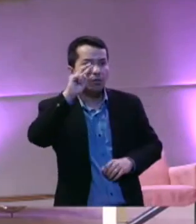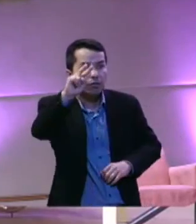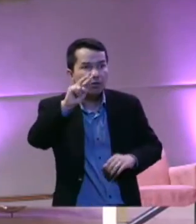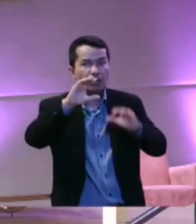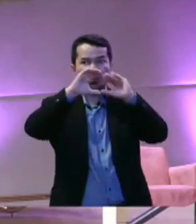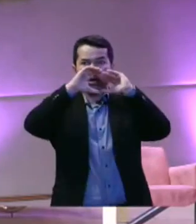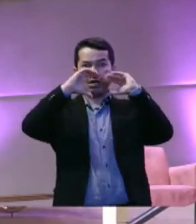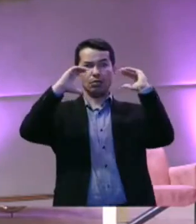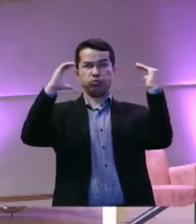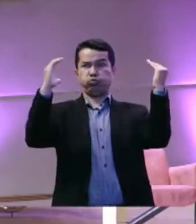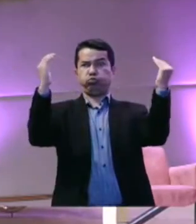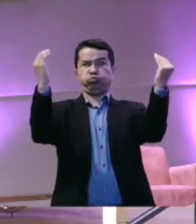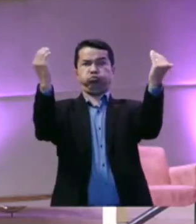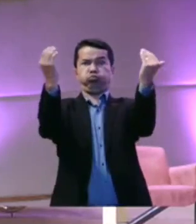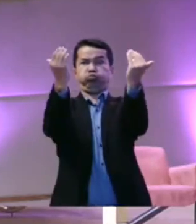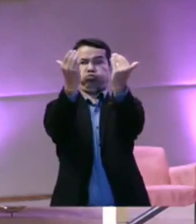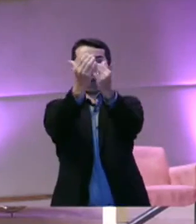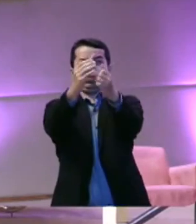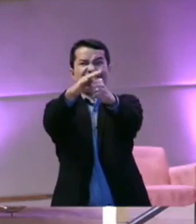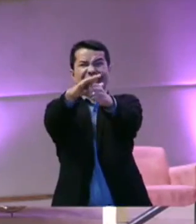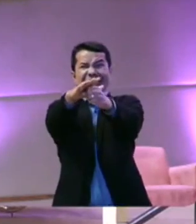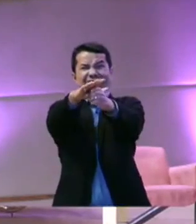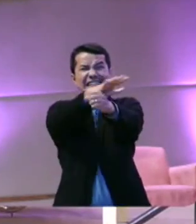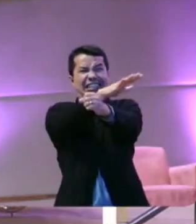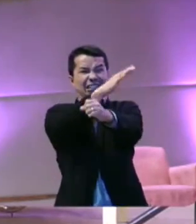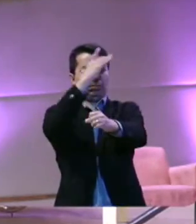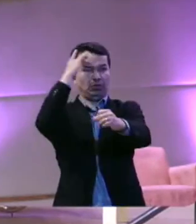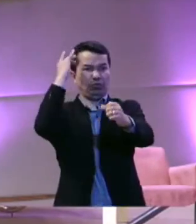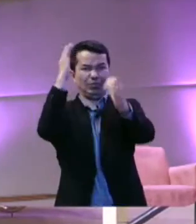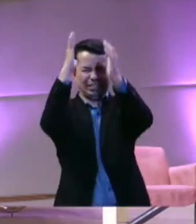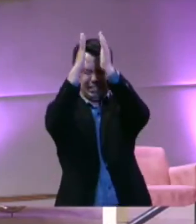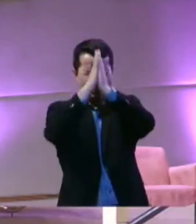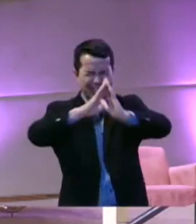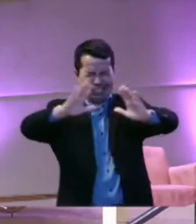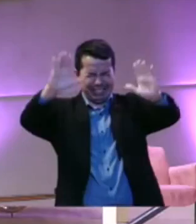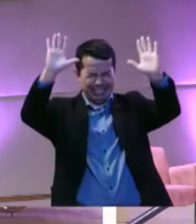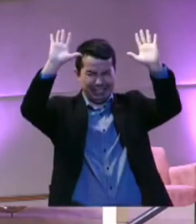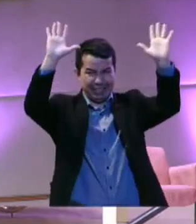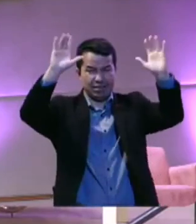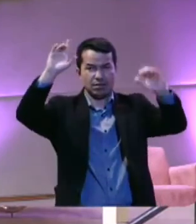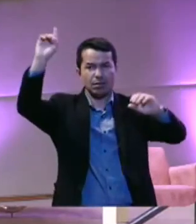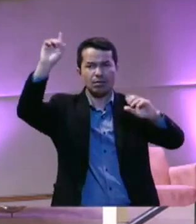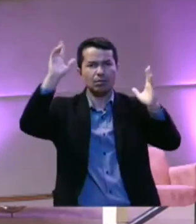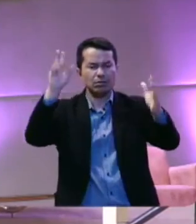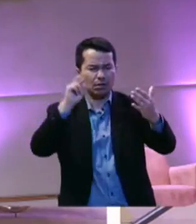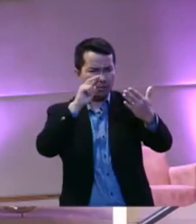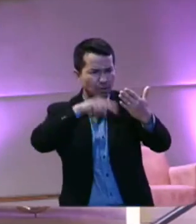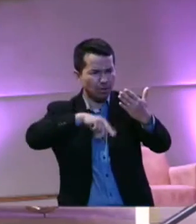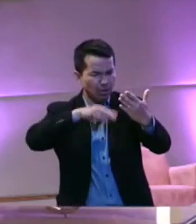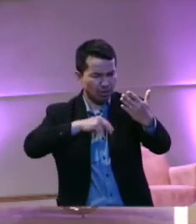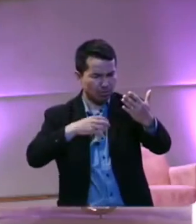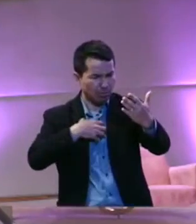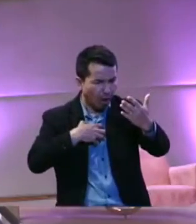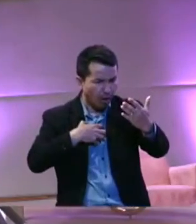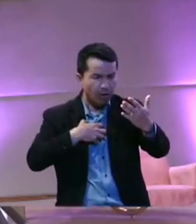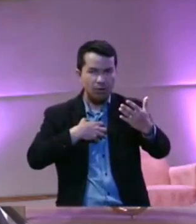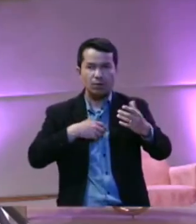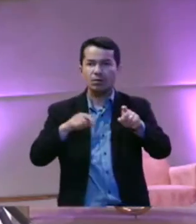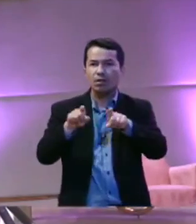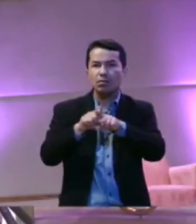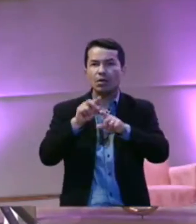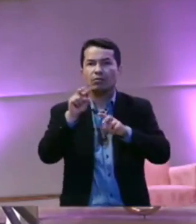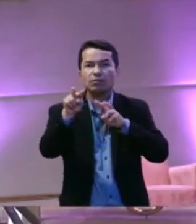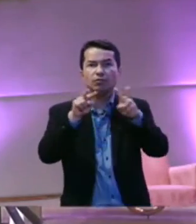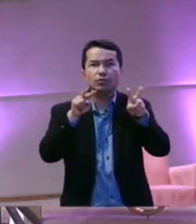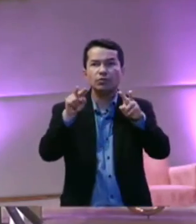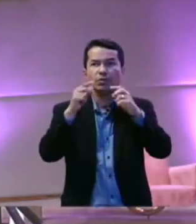a glória de Deus sendo derramada. Nós temos lido, visto e ouvido histórias dessas